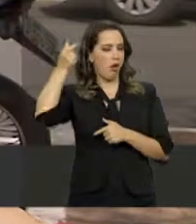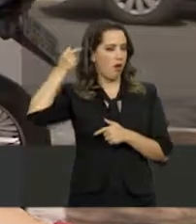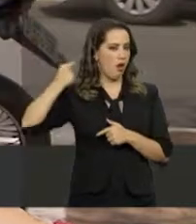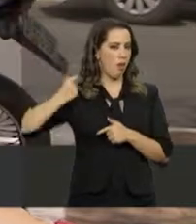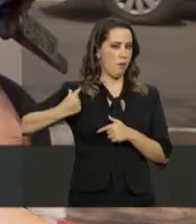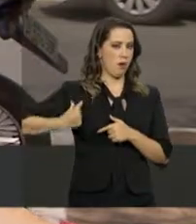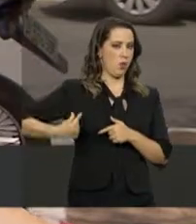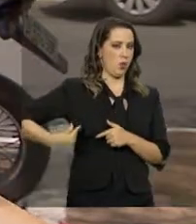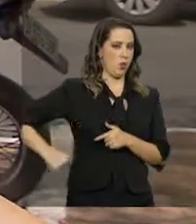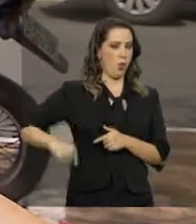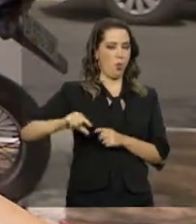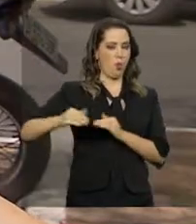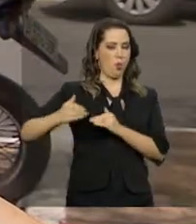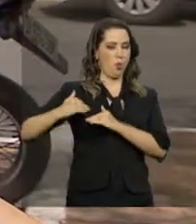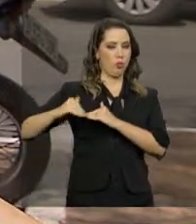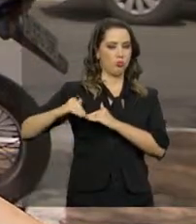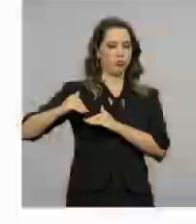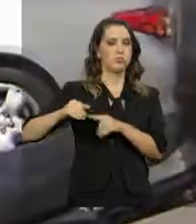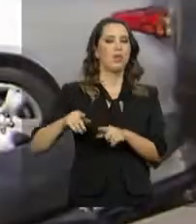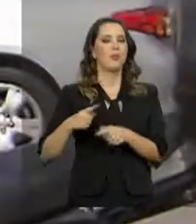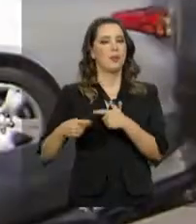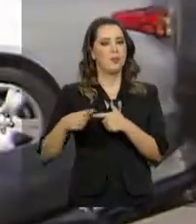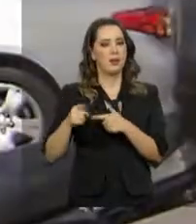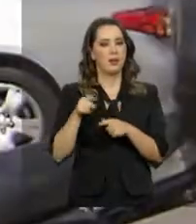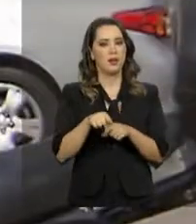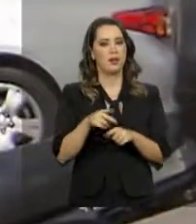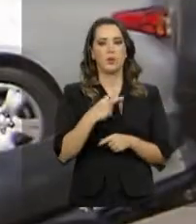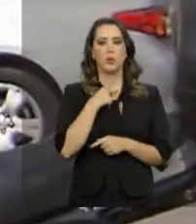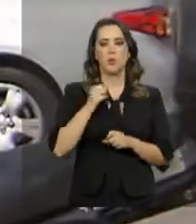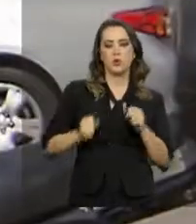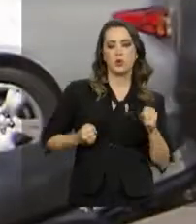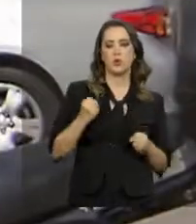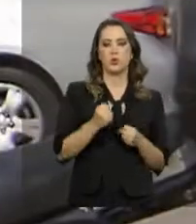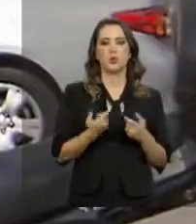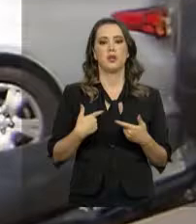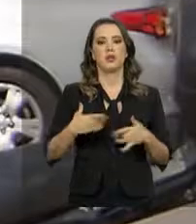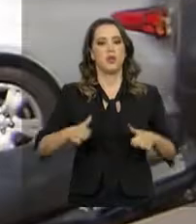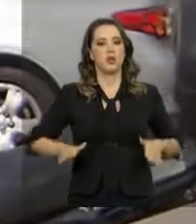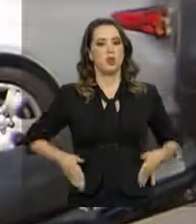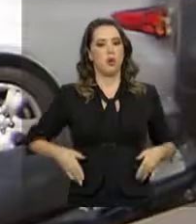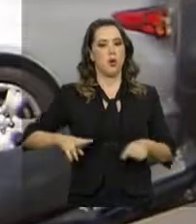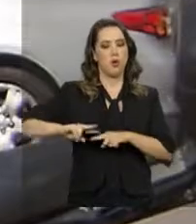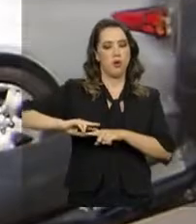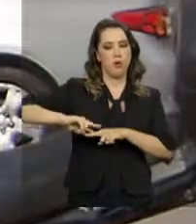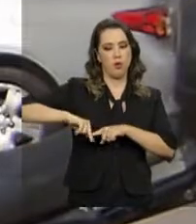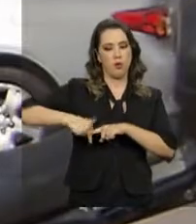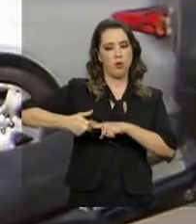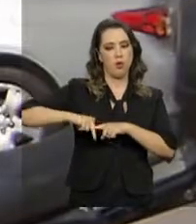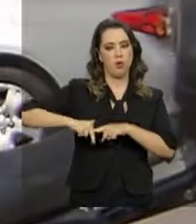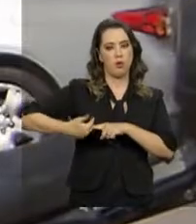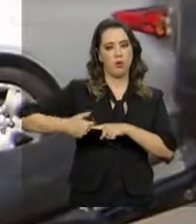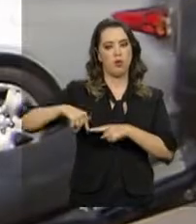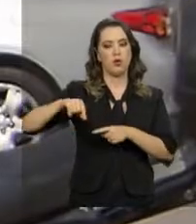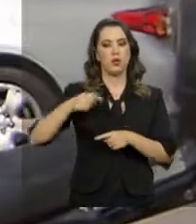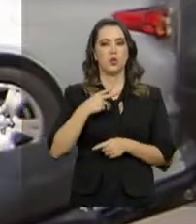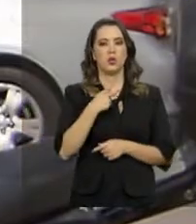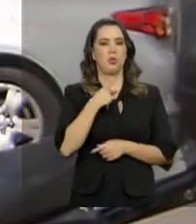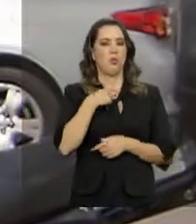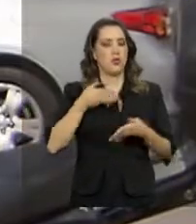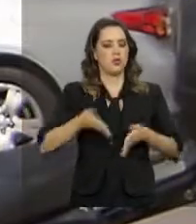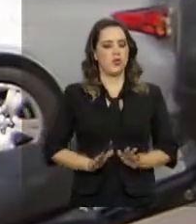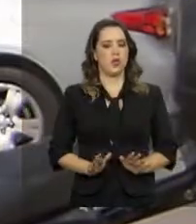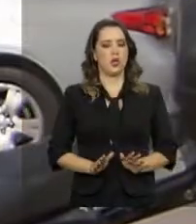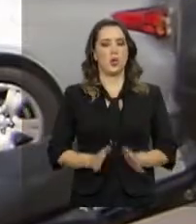l4 e l5 estou proibido de correr como tem um parafuso no quadril eu não posso ter filhos na verdade parte não pode ser normal